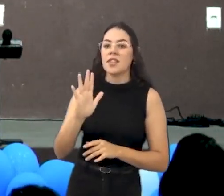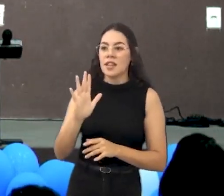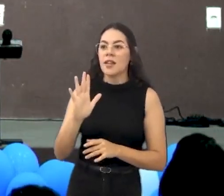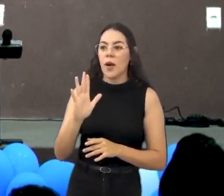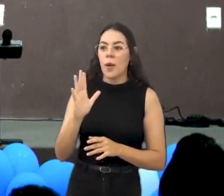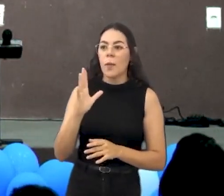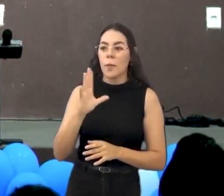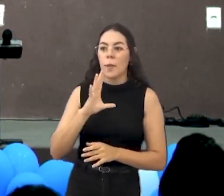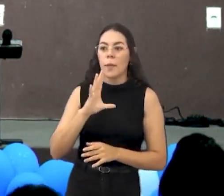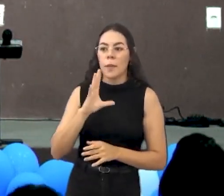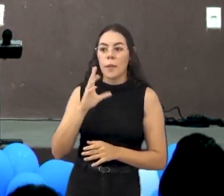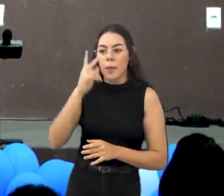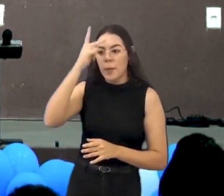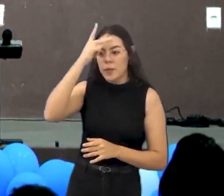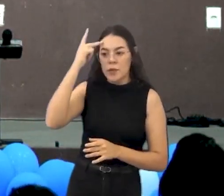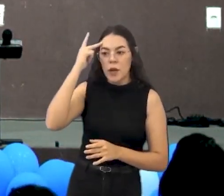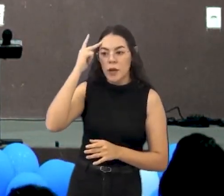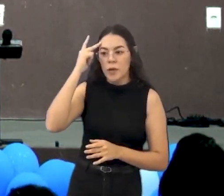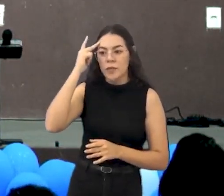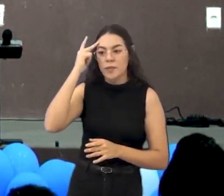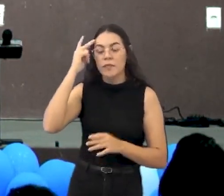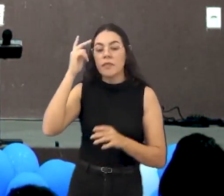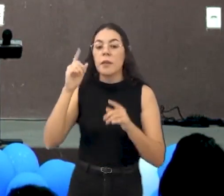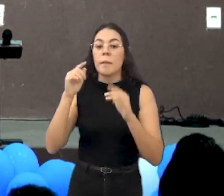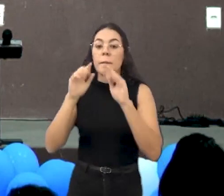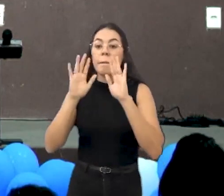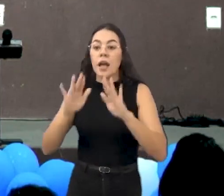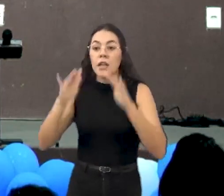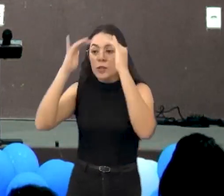povo, infelizmente, não obedeceu como deveria.